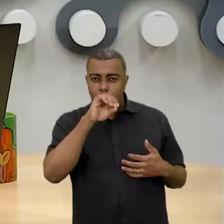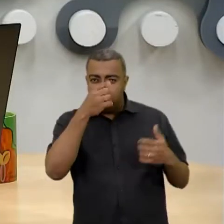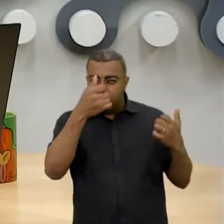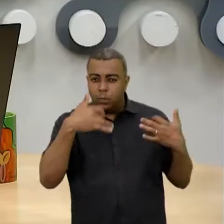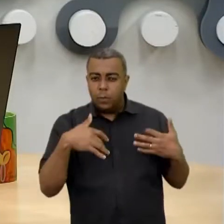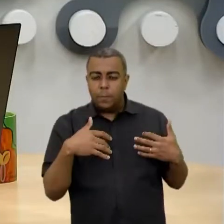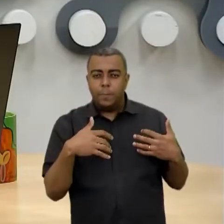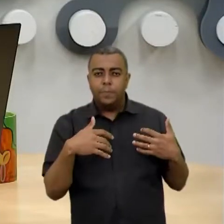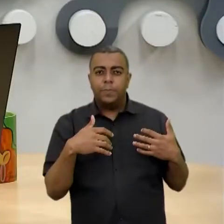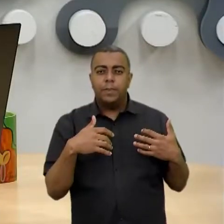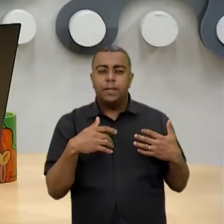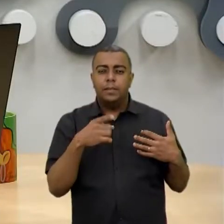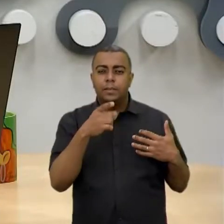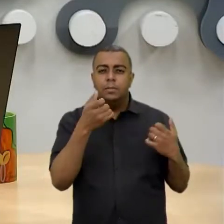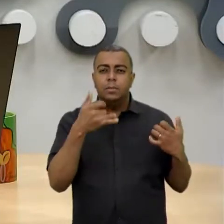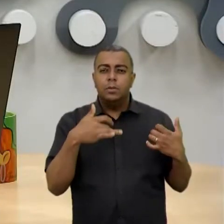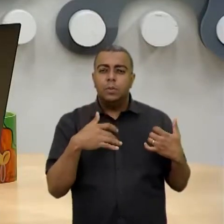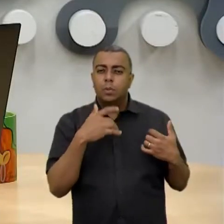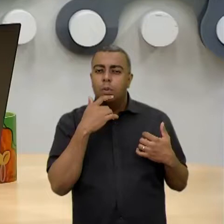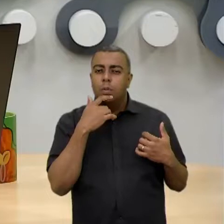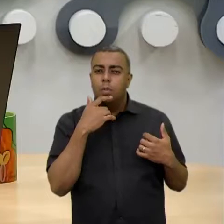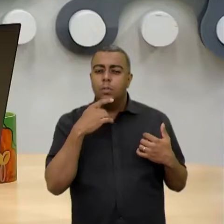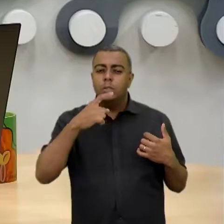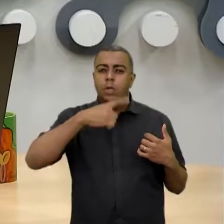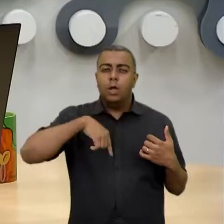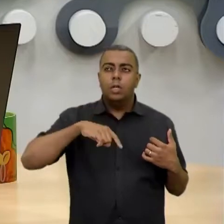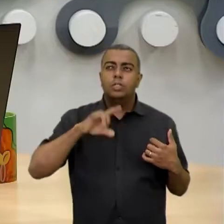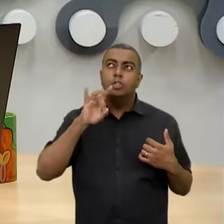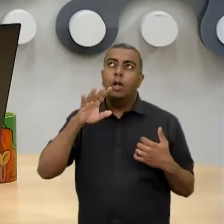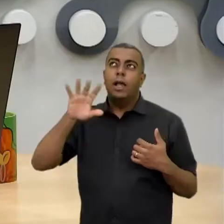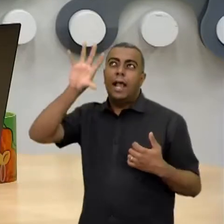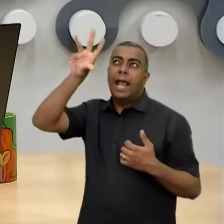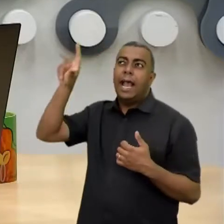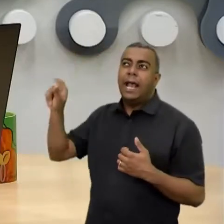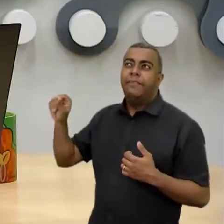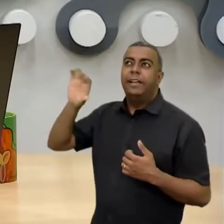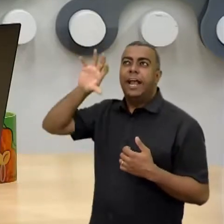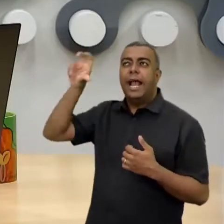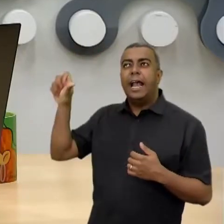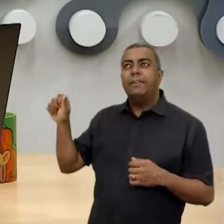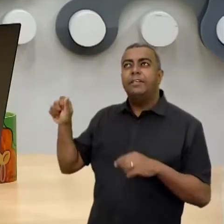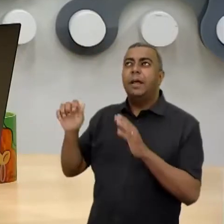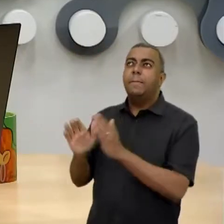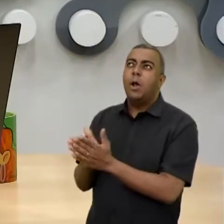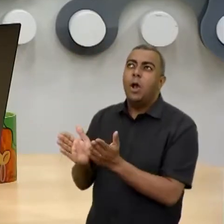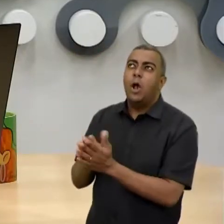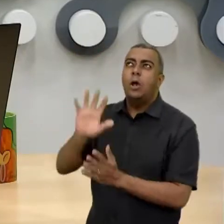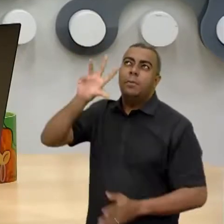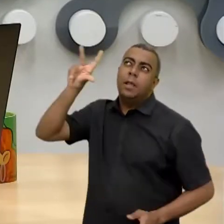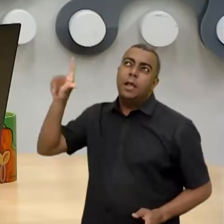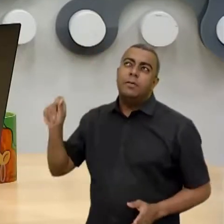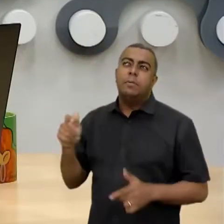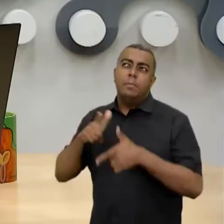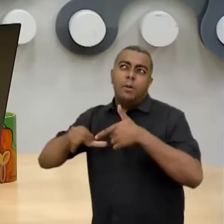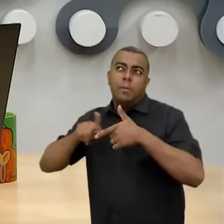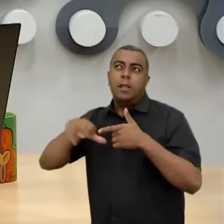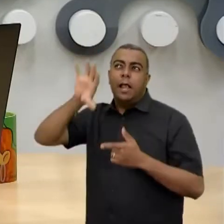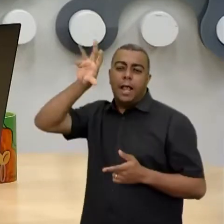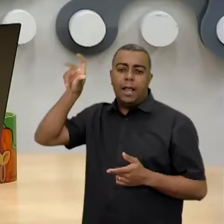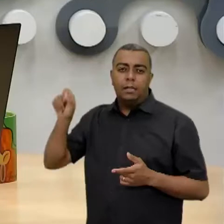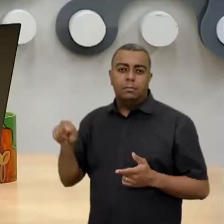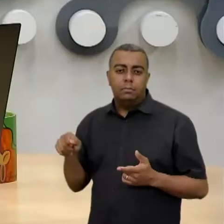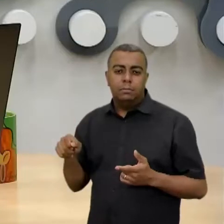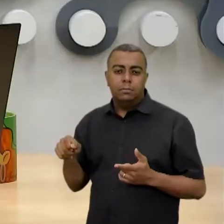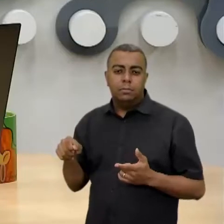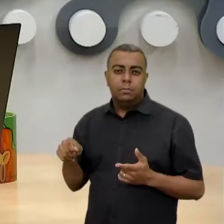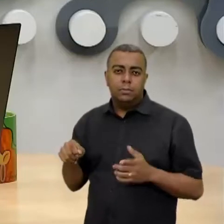pontuado, que você fala da questão que só falamos da África do ponto de vista das misérias e das mazelas, né? E aí, eu